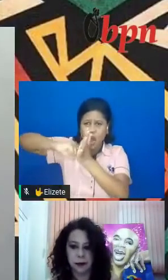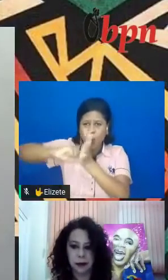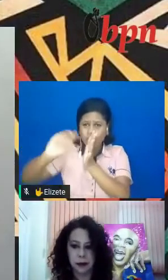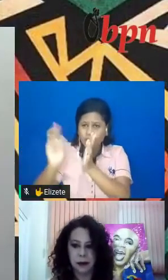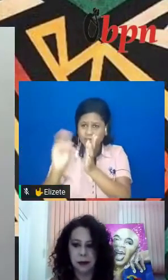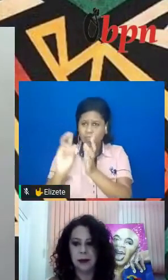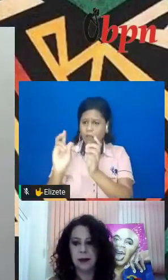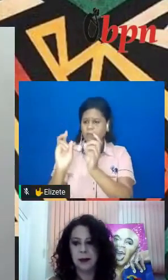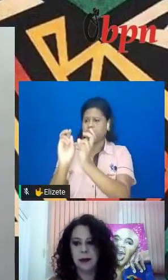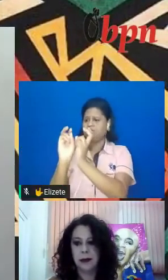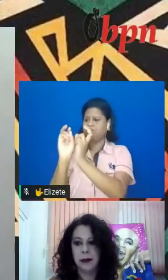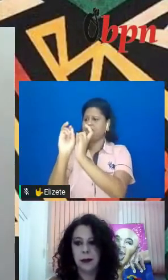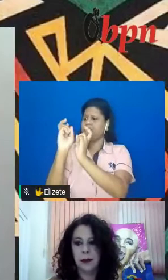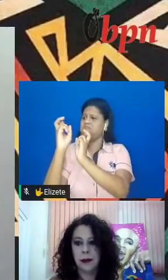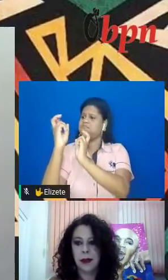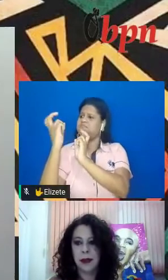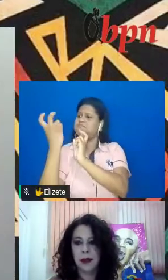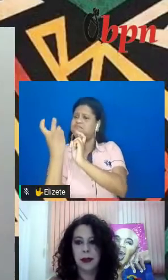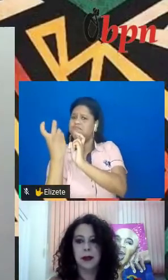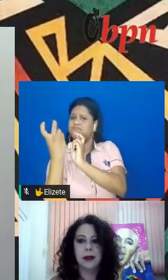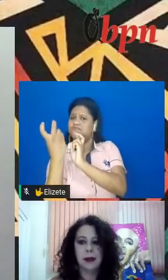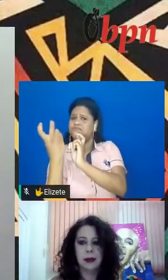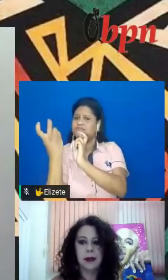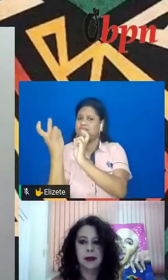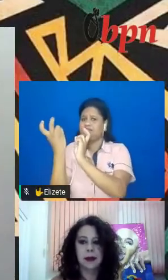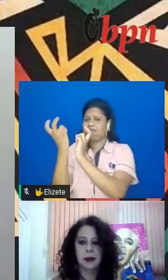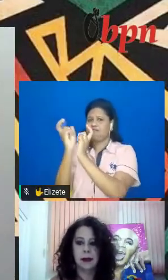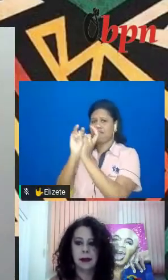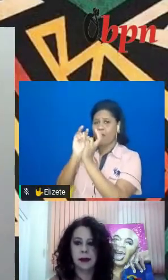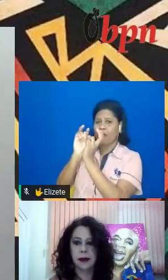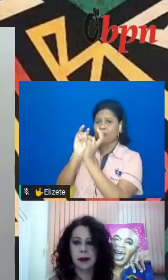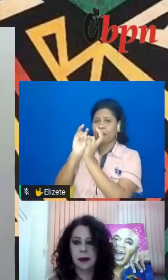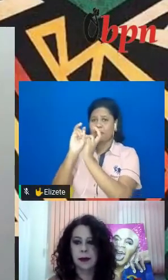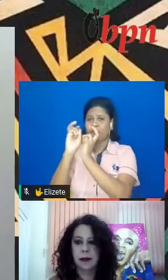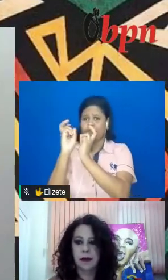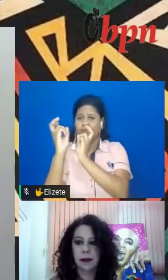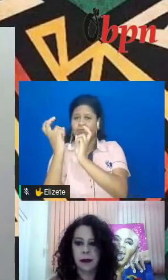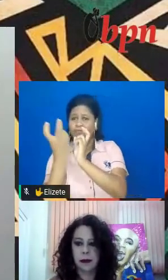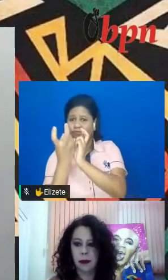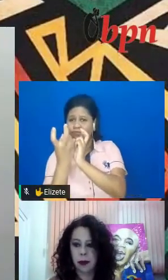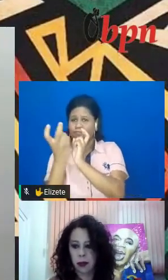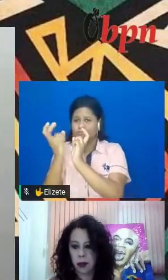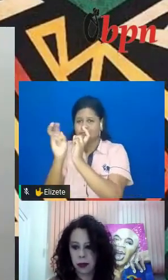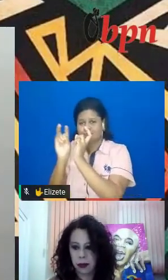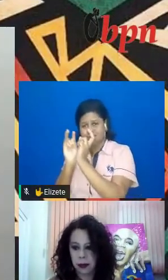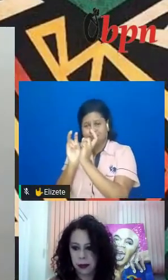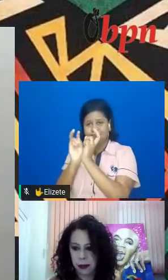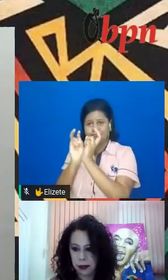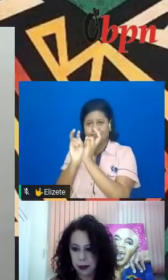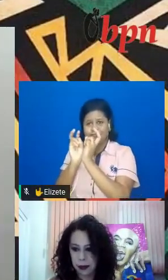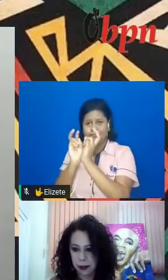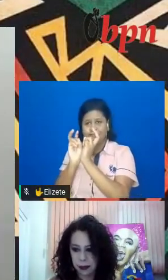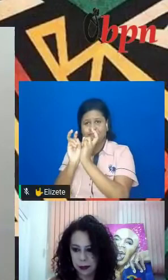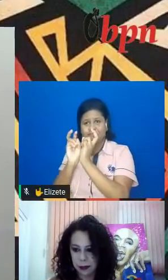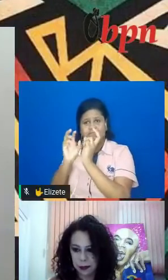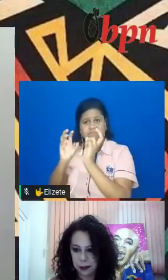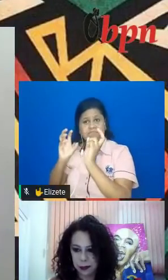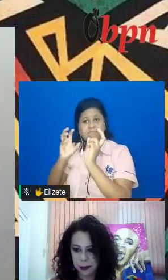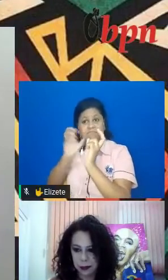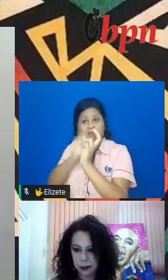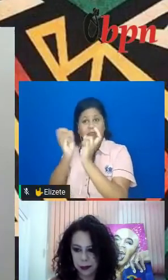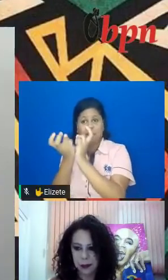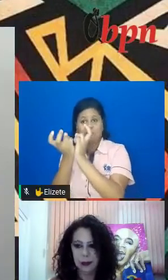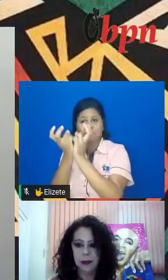potencializando e às vezes ele volta de uma maneira tão, tão repentina que ele derruba o